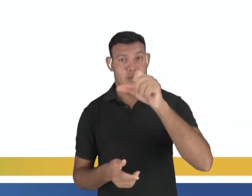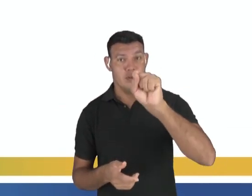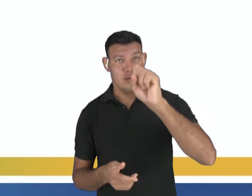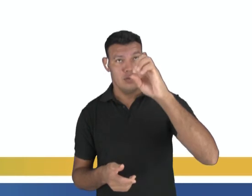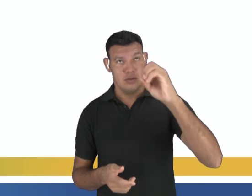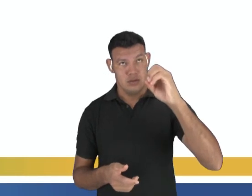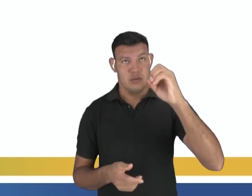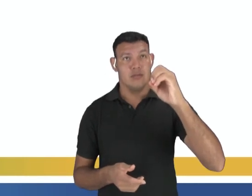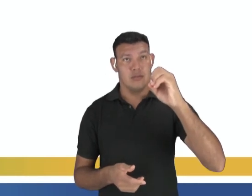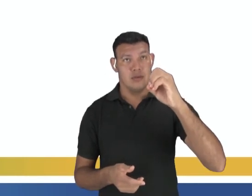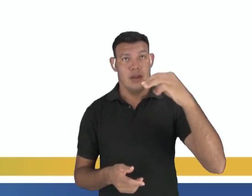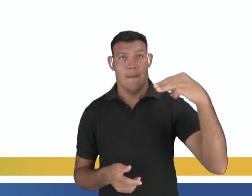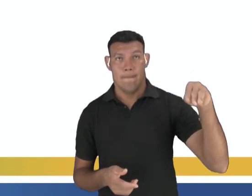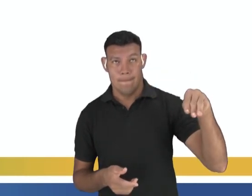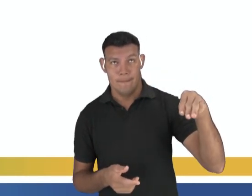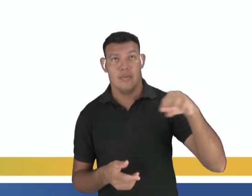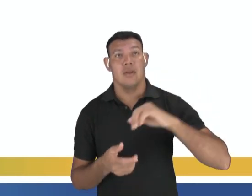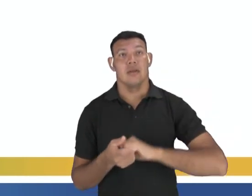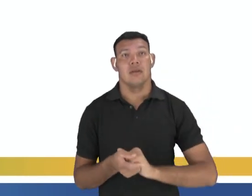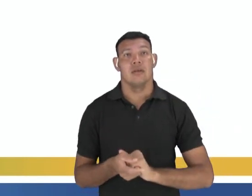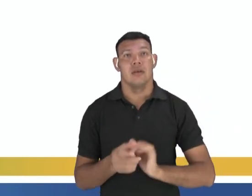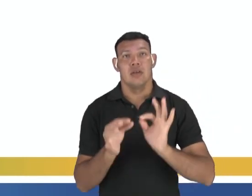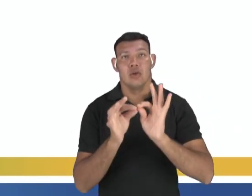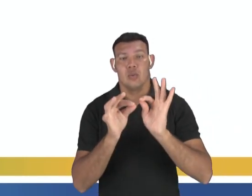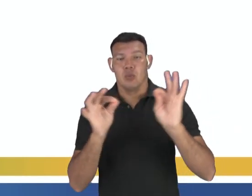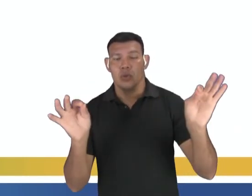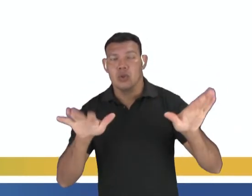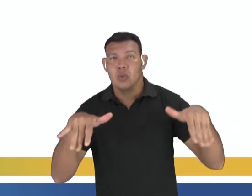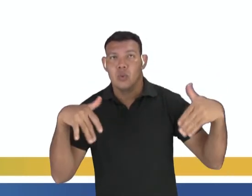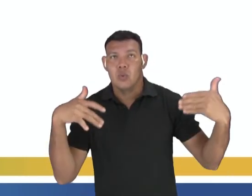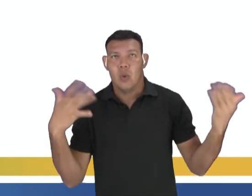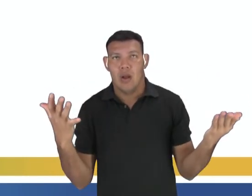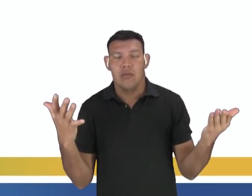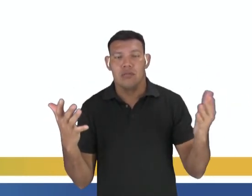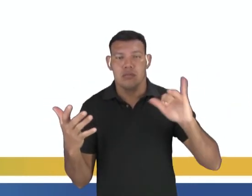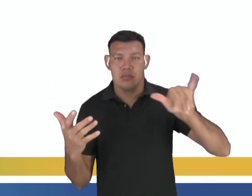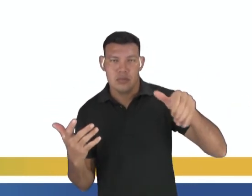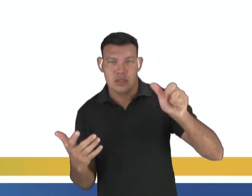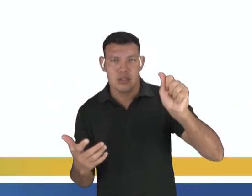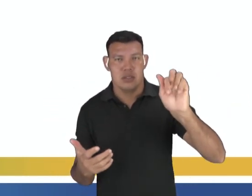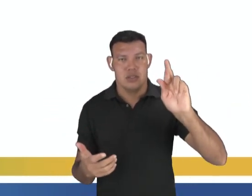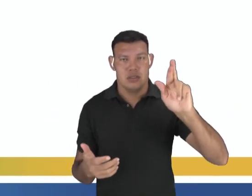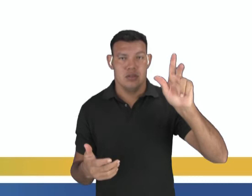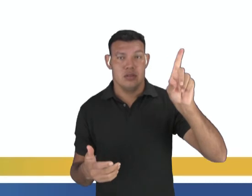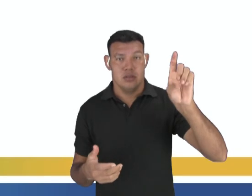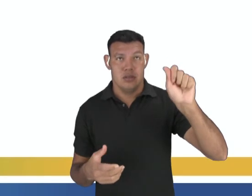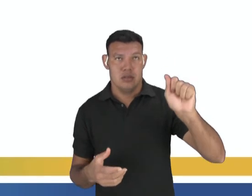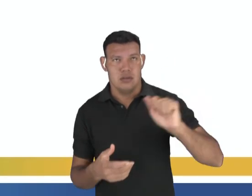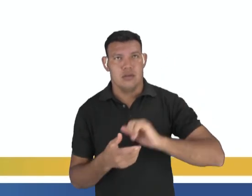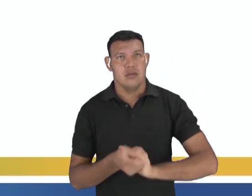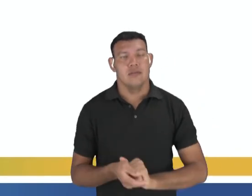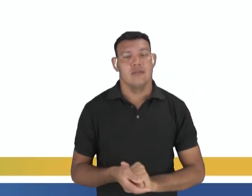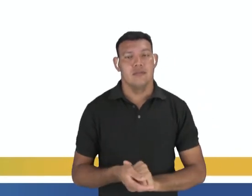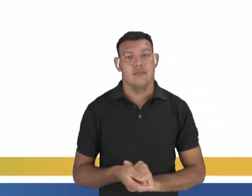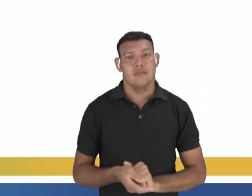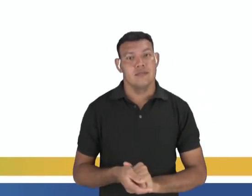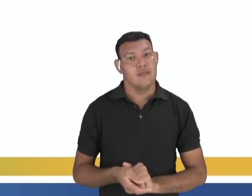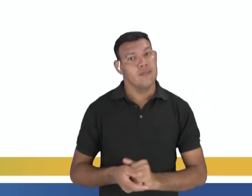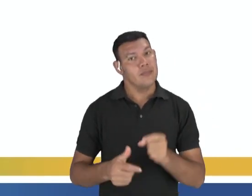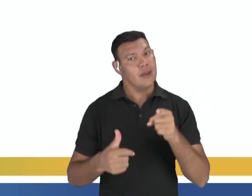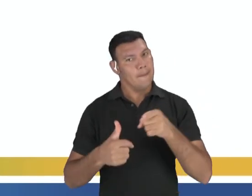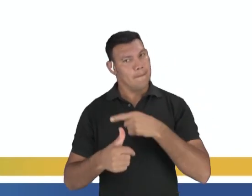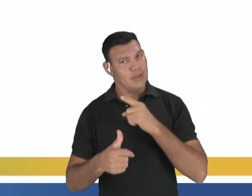em jardas representada por qual o valor vamos lá para